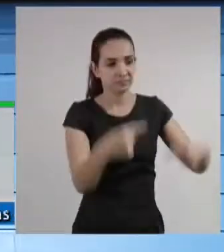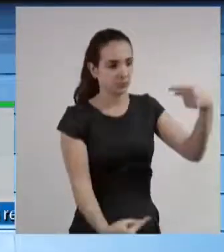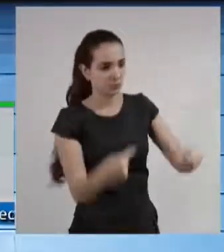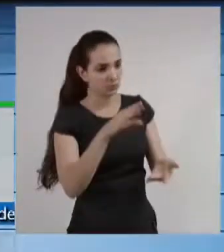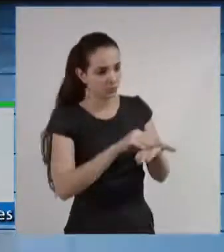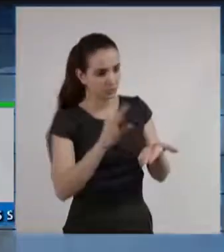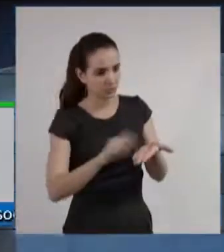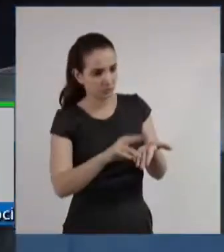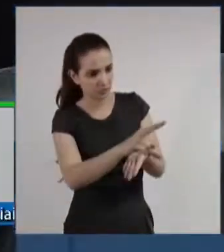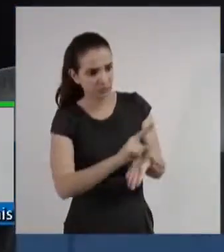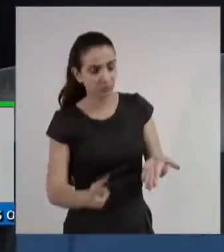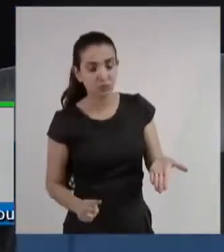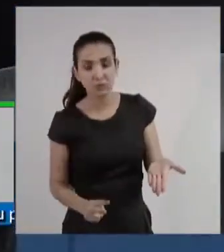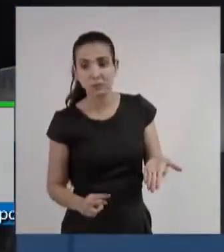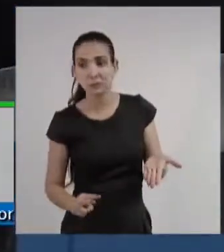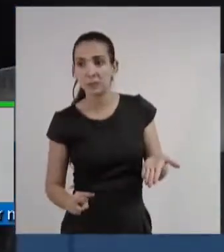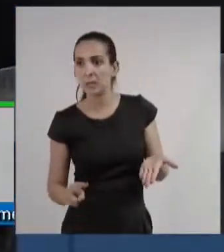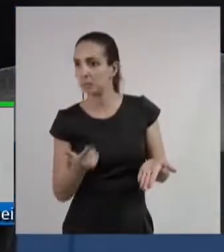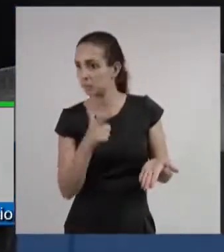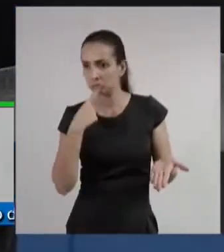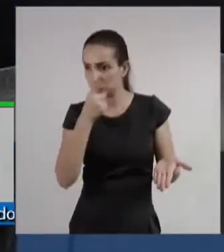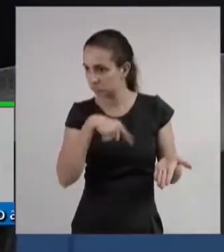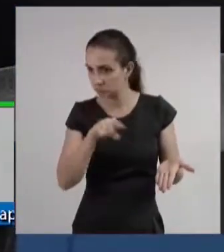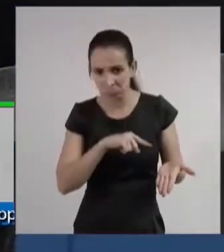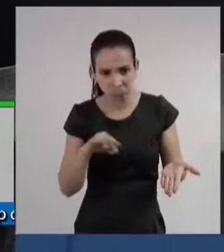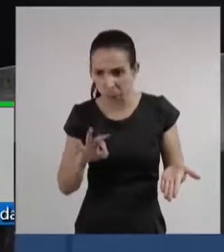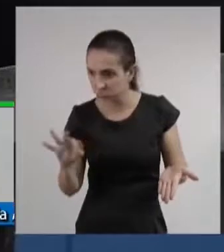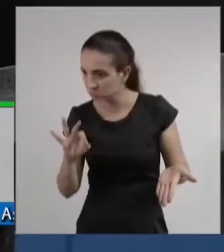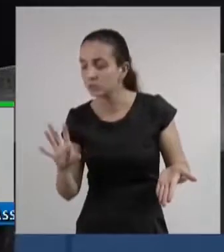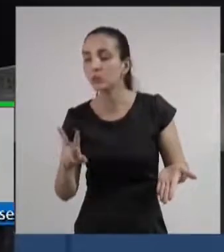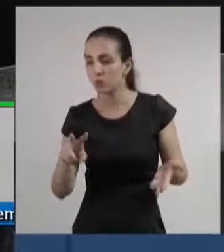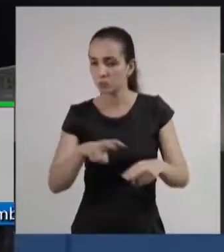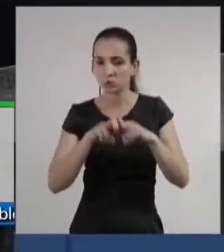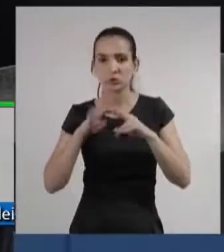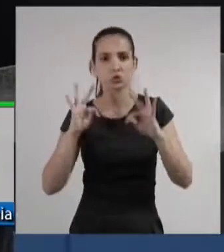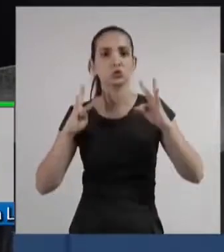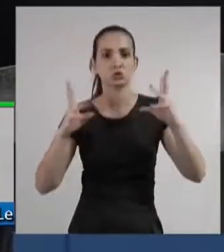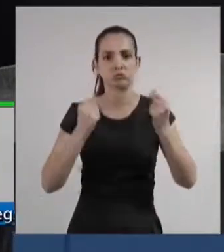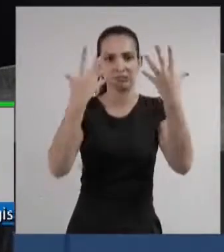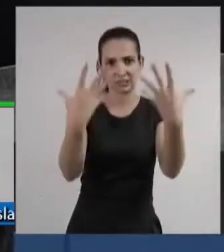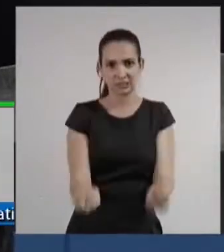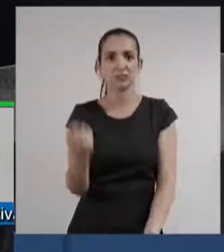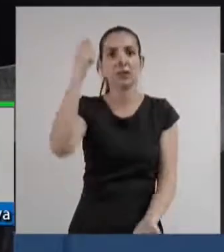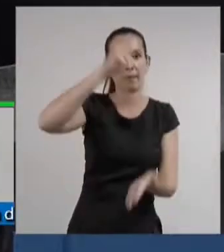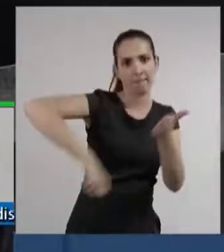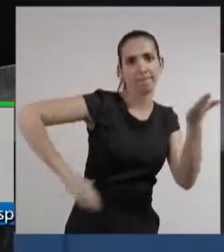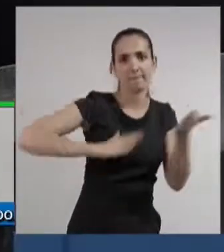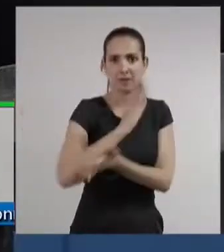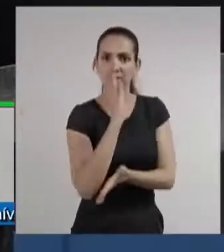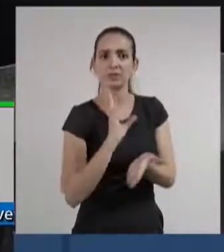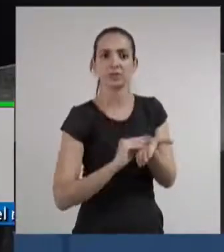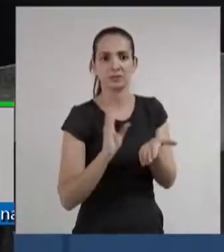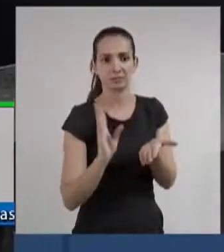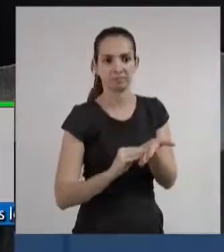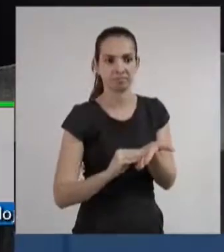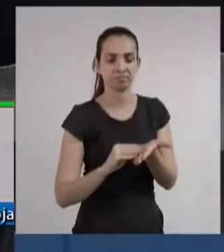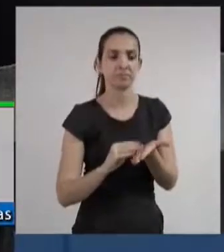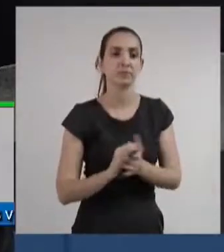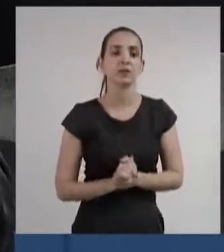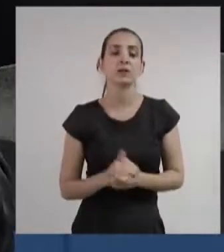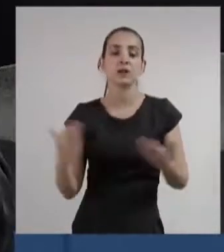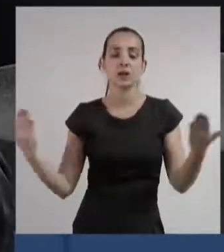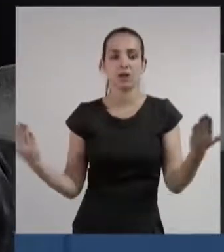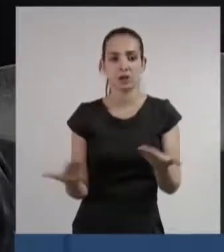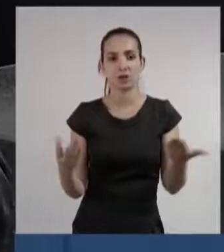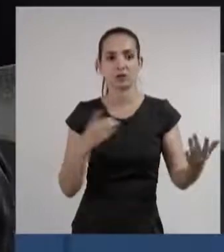lida. Não havendo quem queira impugná-la, dou-a por aprovada. Convido o nobre deputado Enelvo